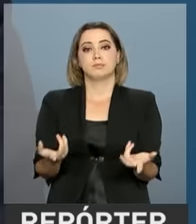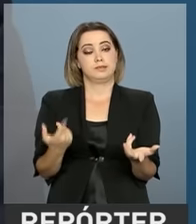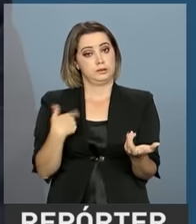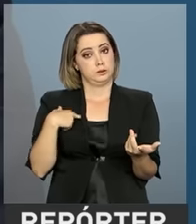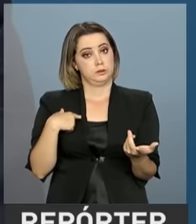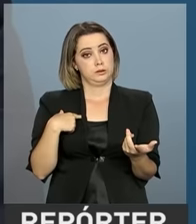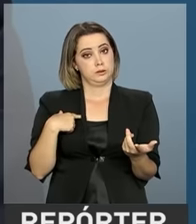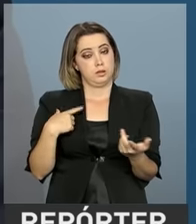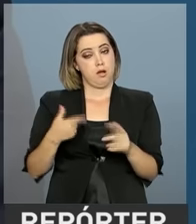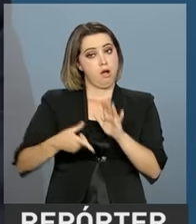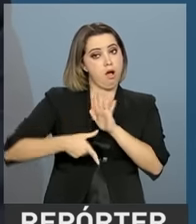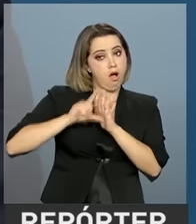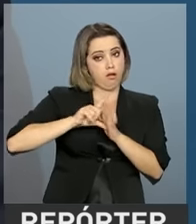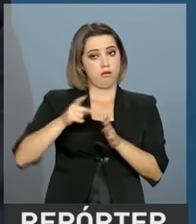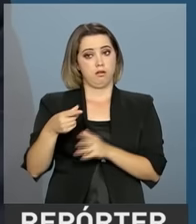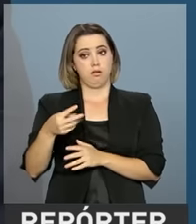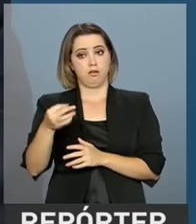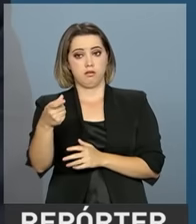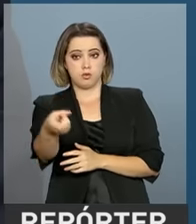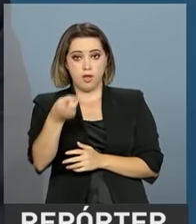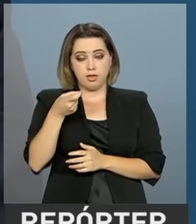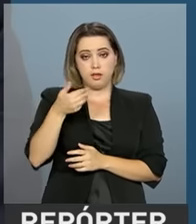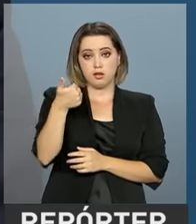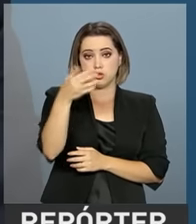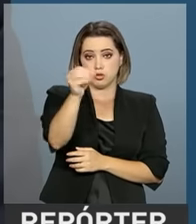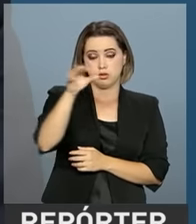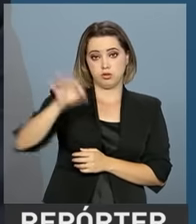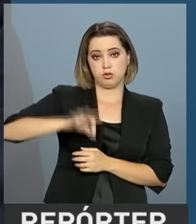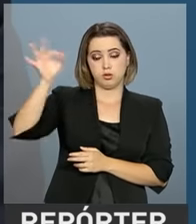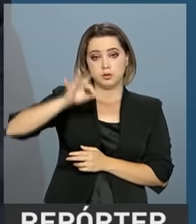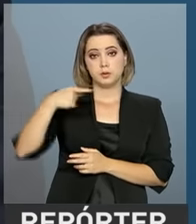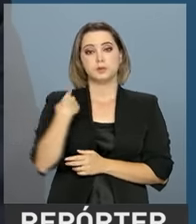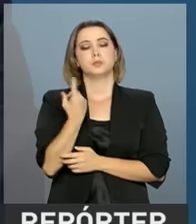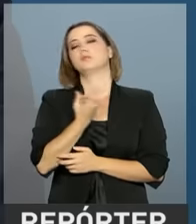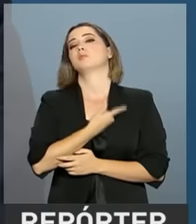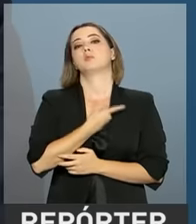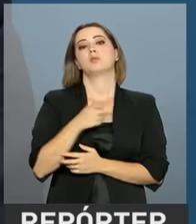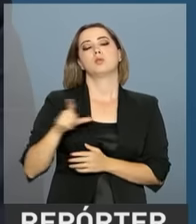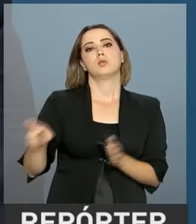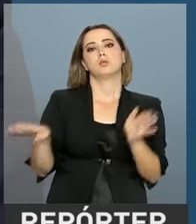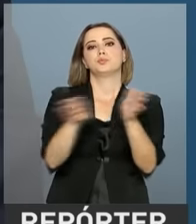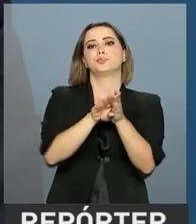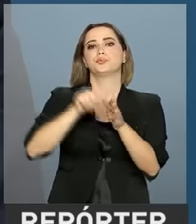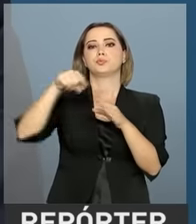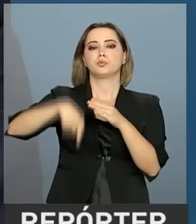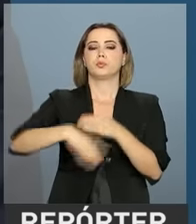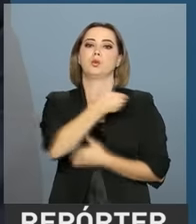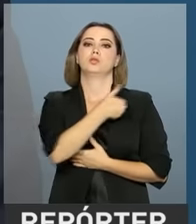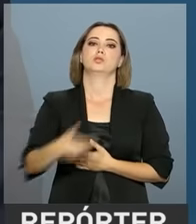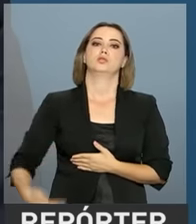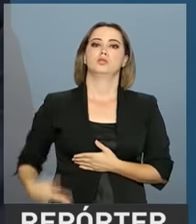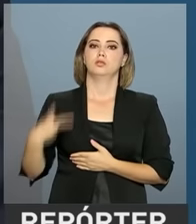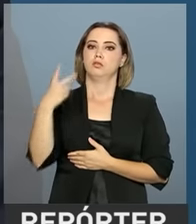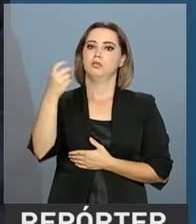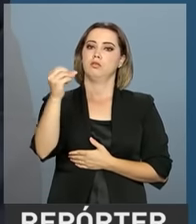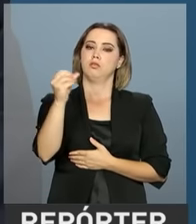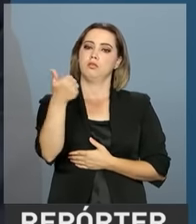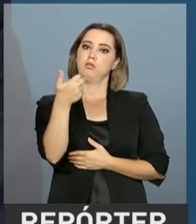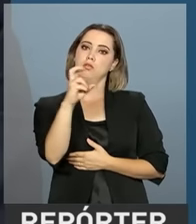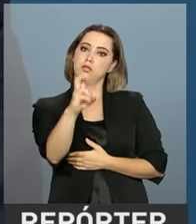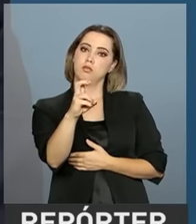uma taxa de mais de 10% quando chegamos ao governo em 2015 fechamos